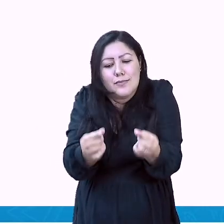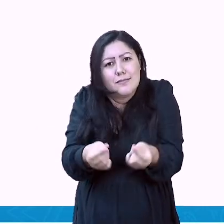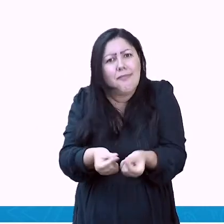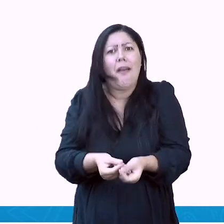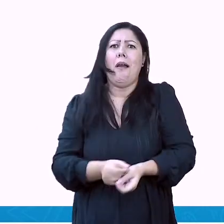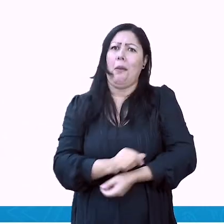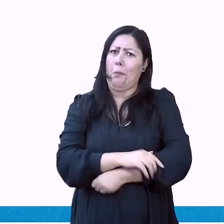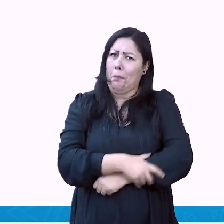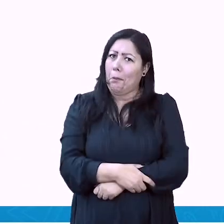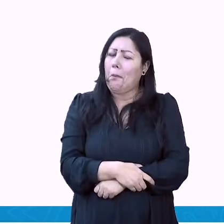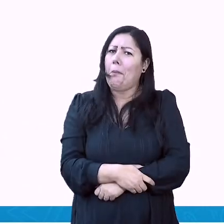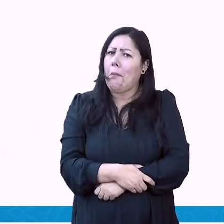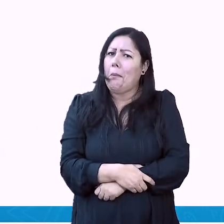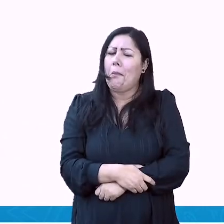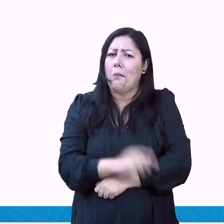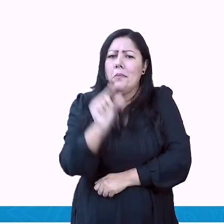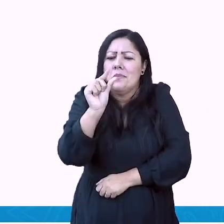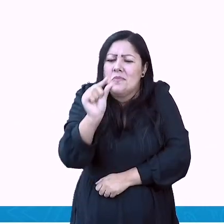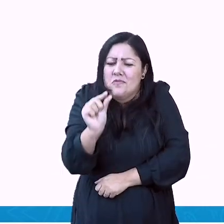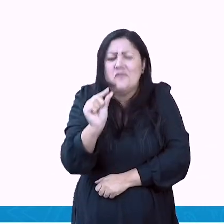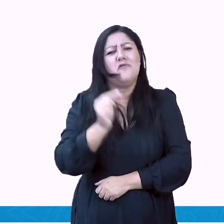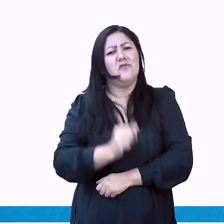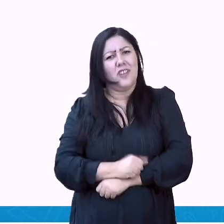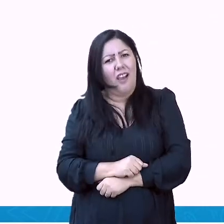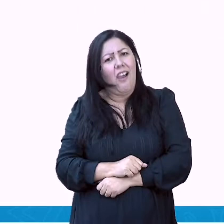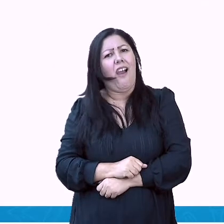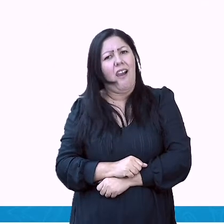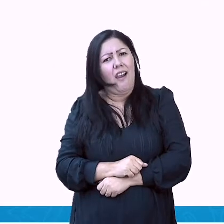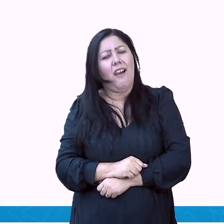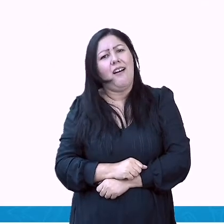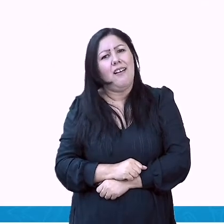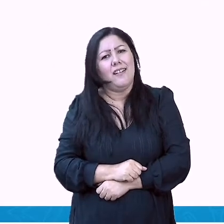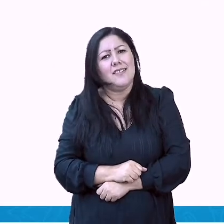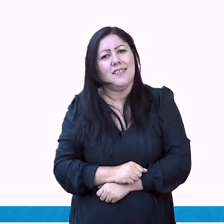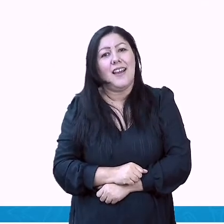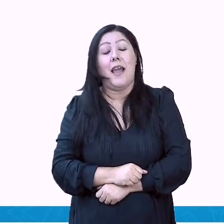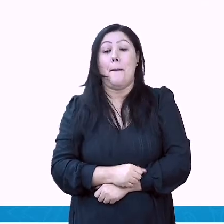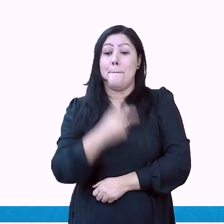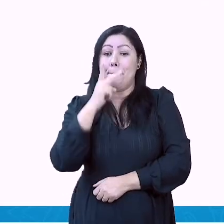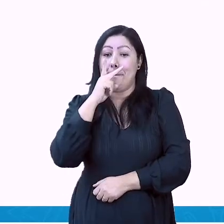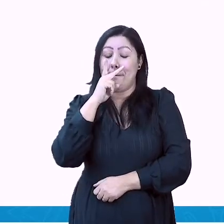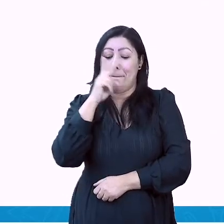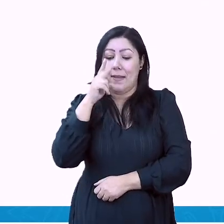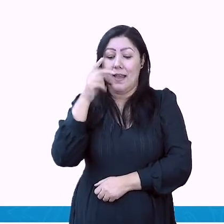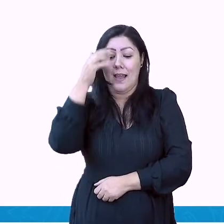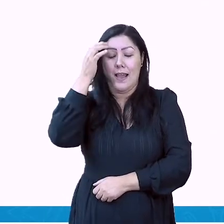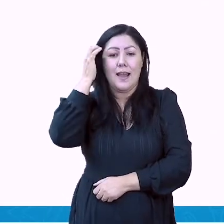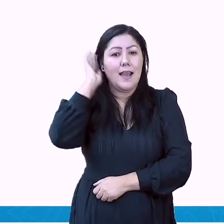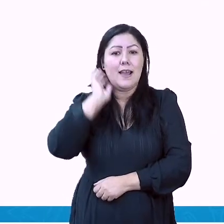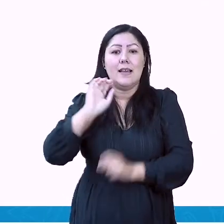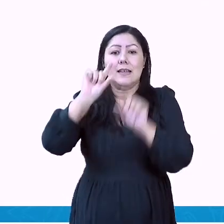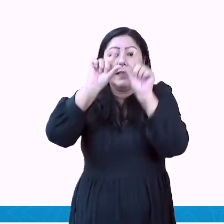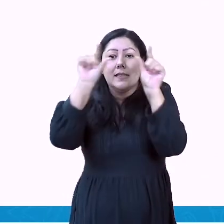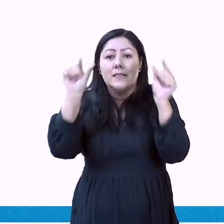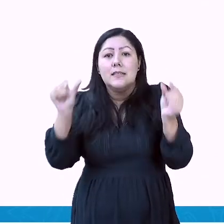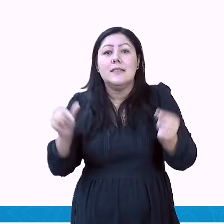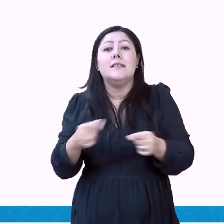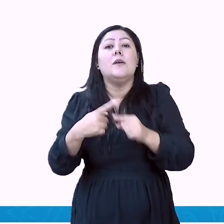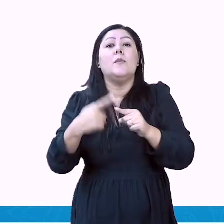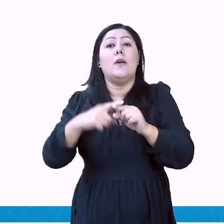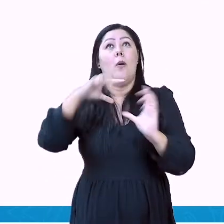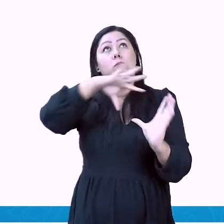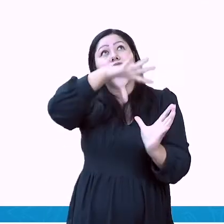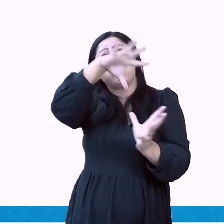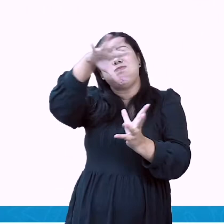É fino demais! Ela é grossa aos nossos olhos, porque nós temos um